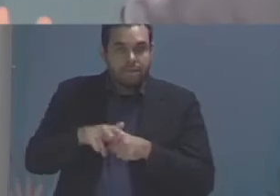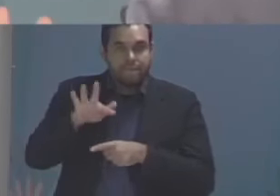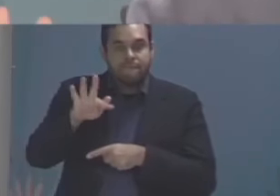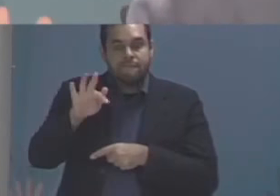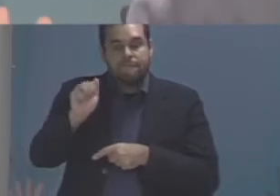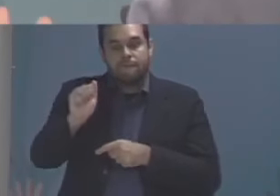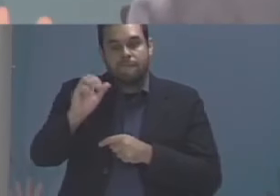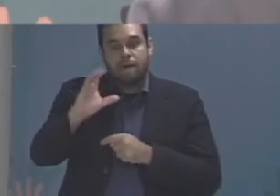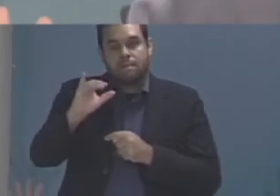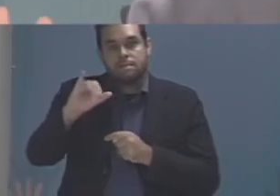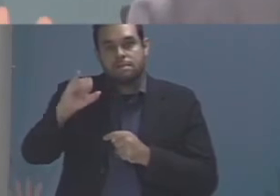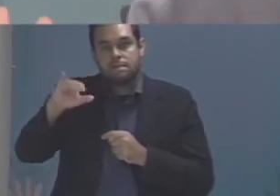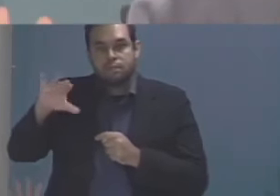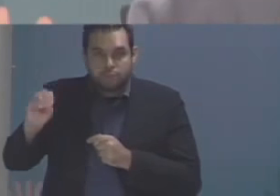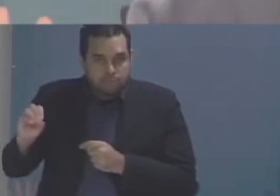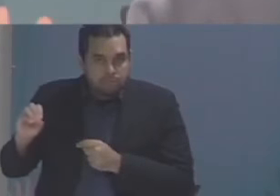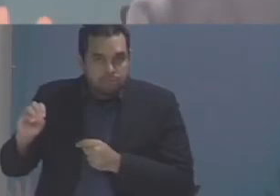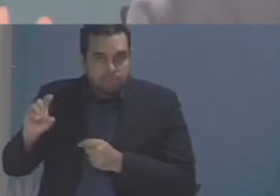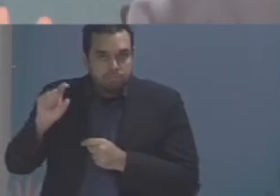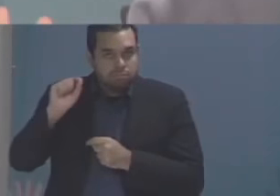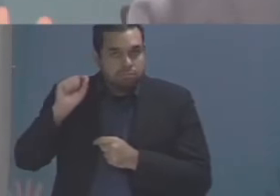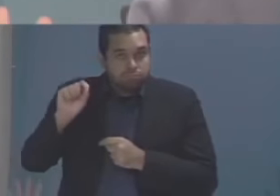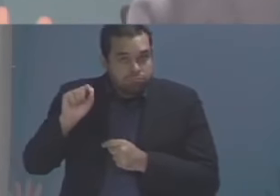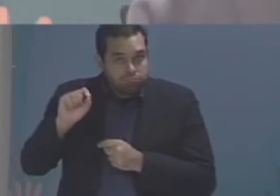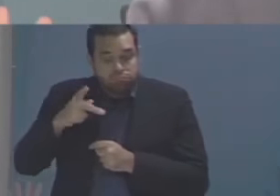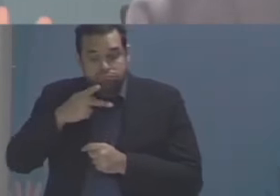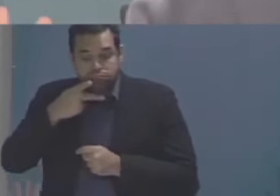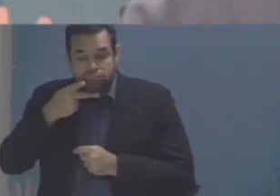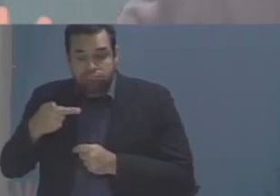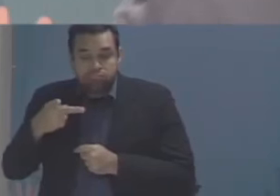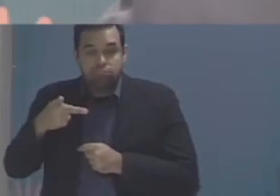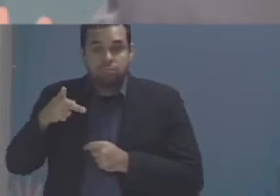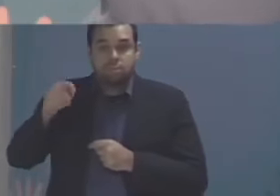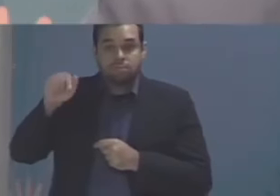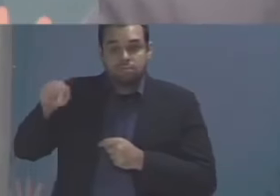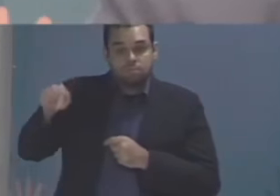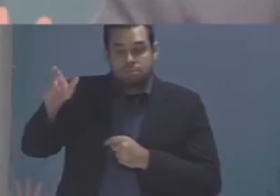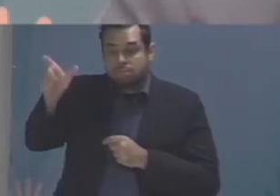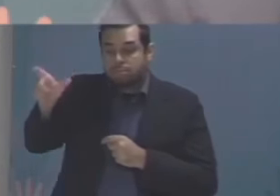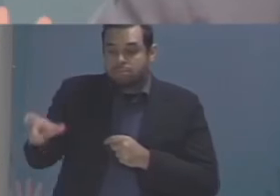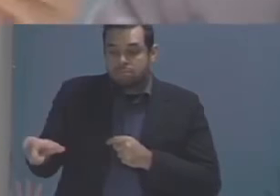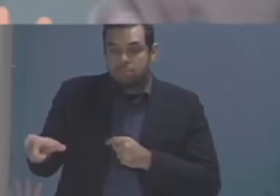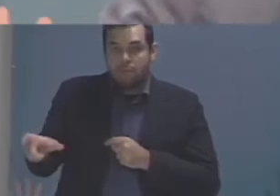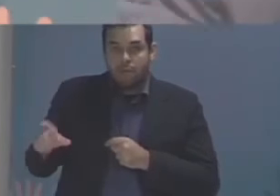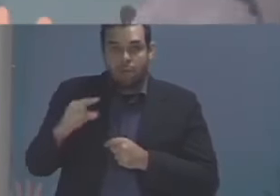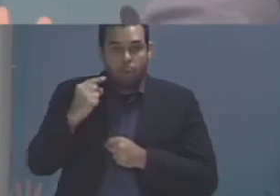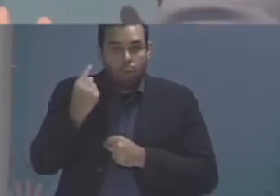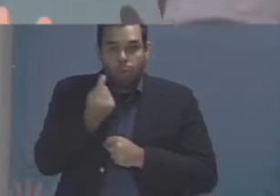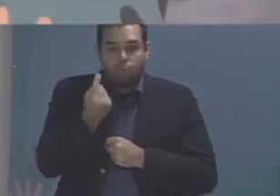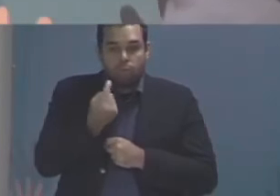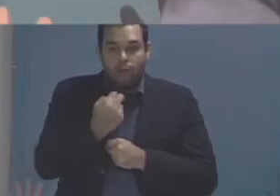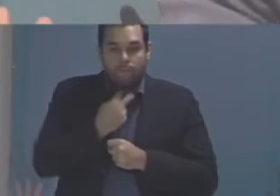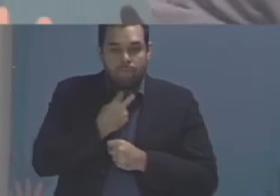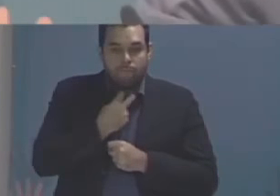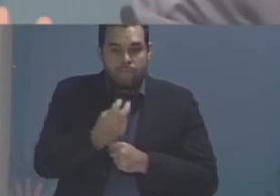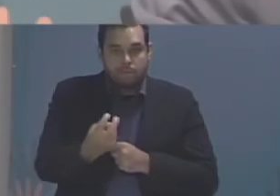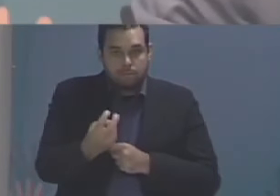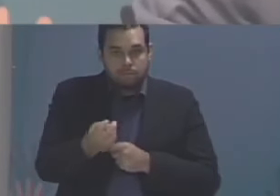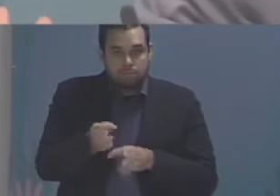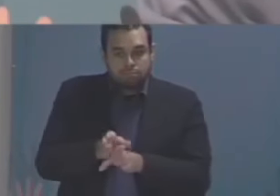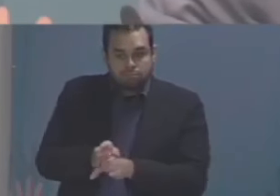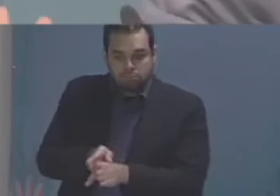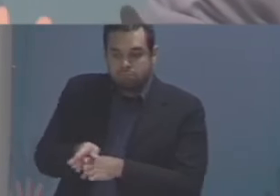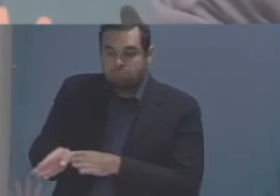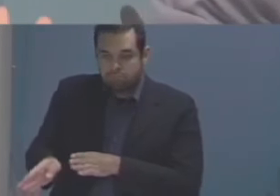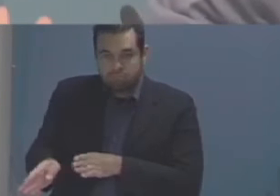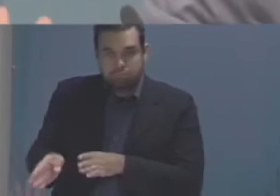políticas. Qual que é o discurso do fascismo? O discurso do fascismo é o discurso de que as pessoas têm uma única voz, um único caminho, e